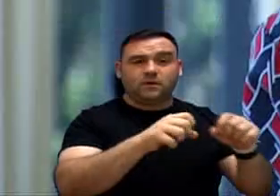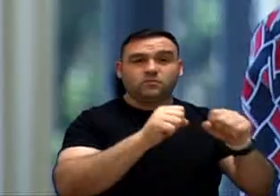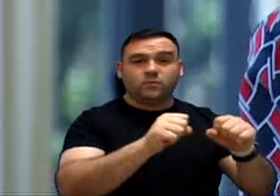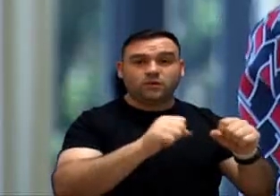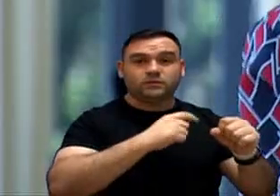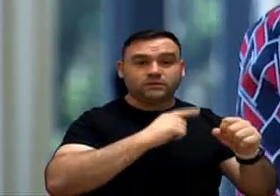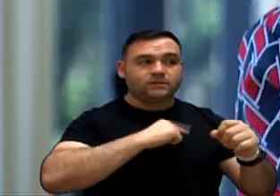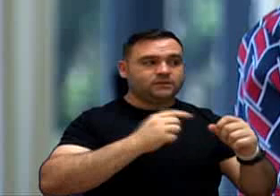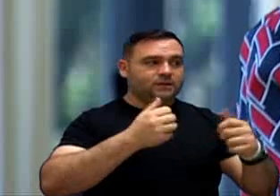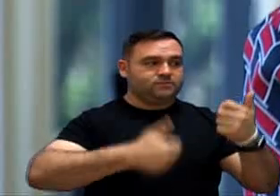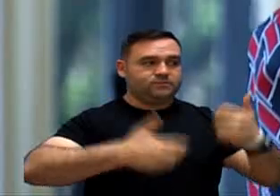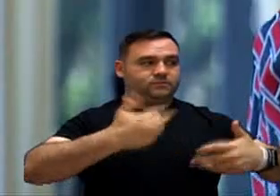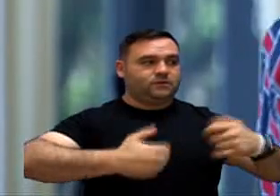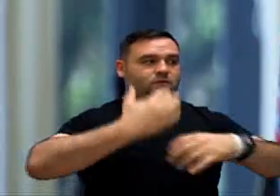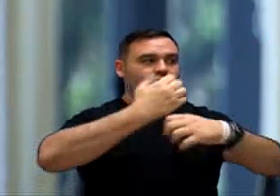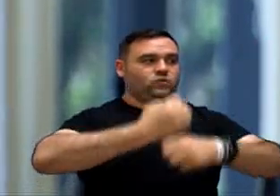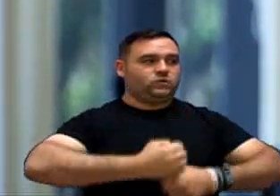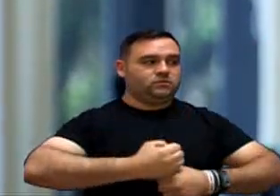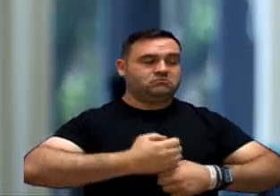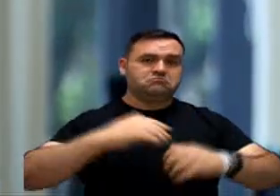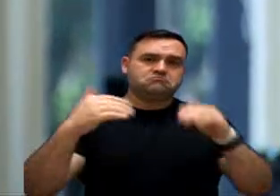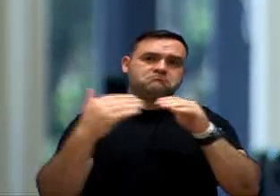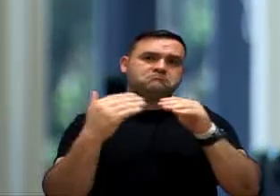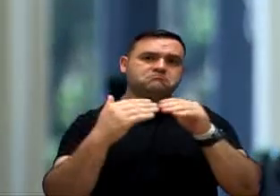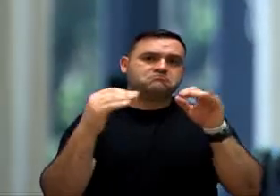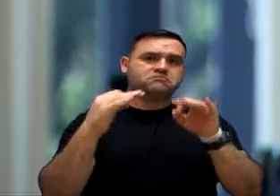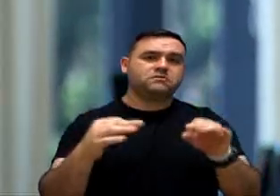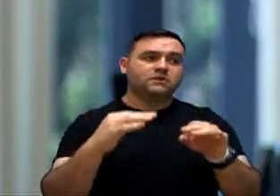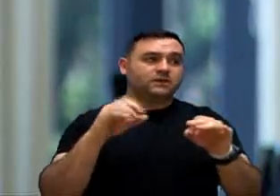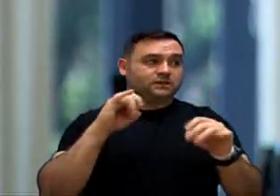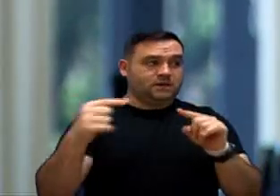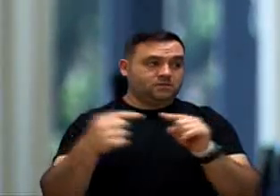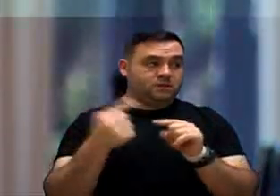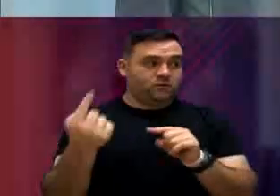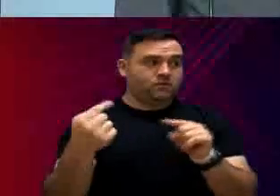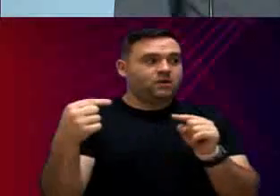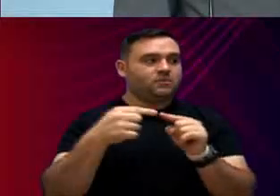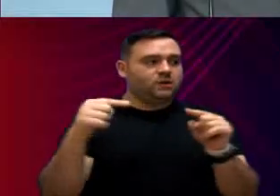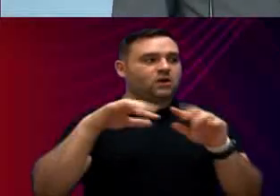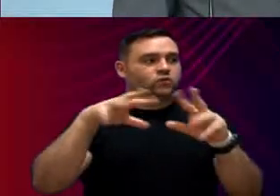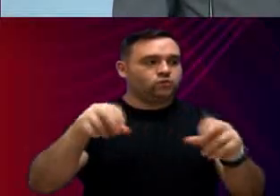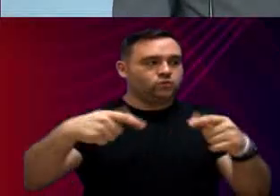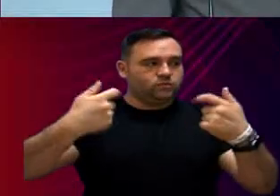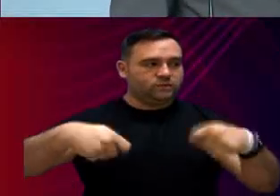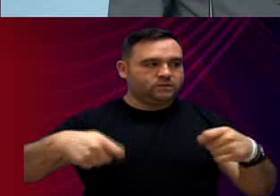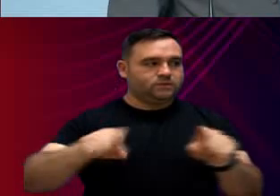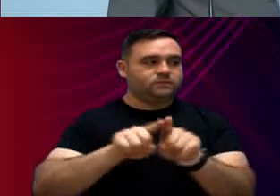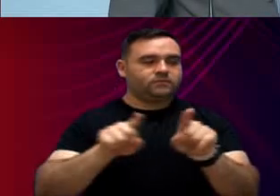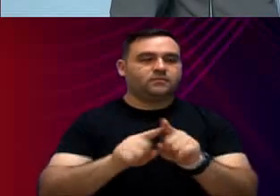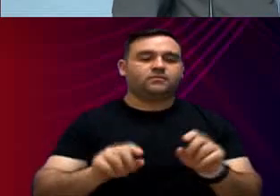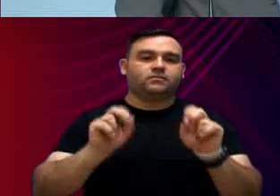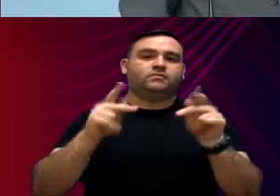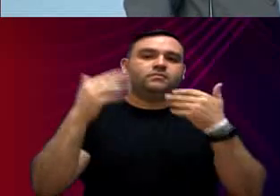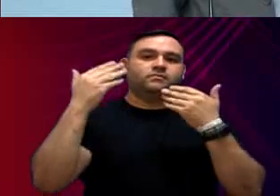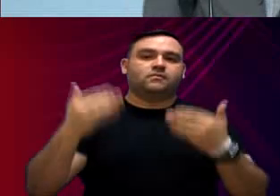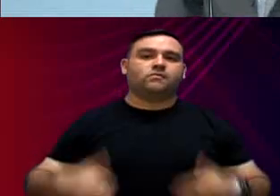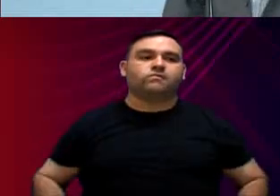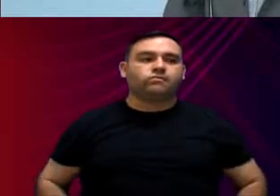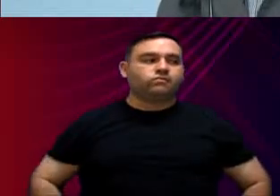possa ter também uma prestação de contas. Concordo, claro. O que é para um tem que ser para todos. Exato. Os demais, né? Sim. Obrigada.